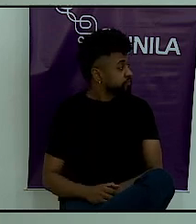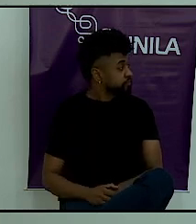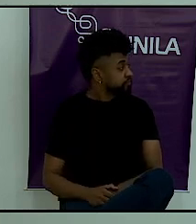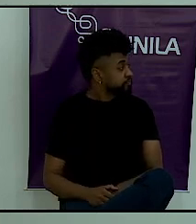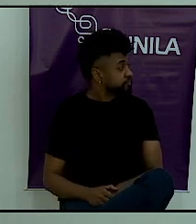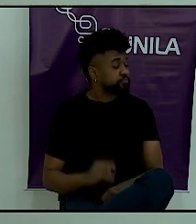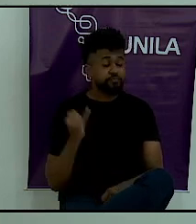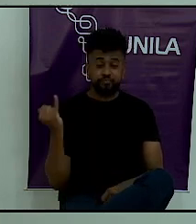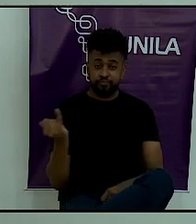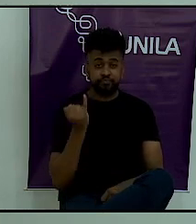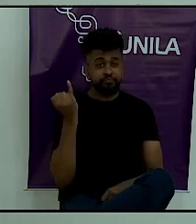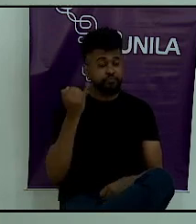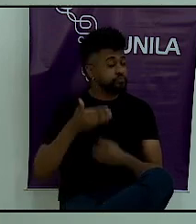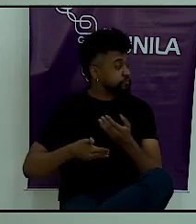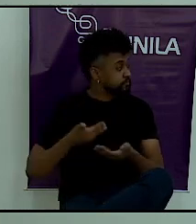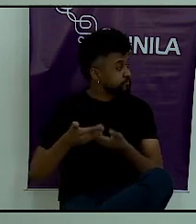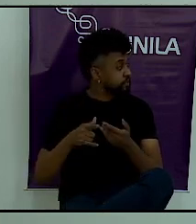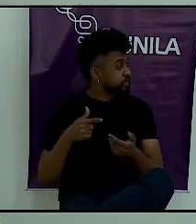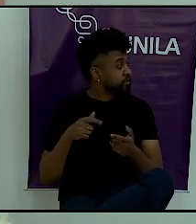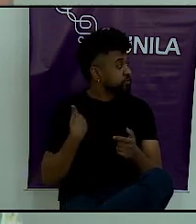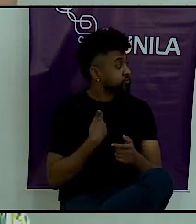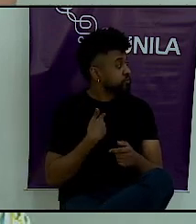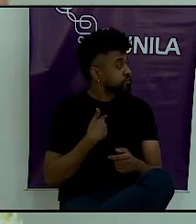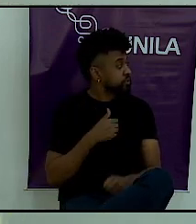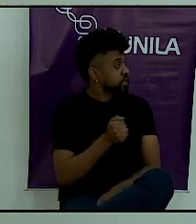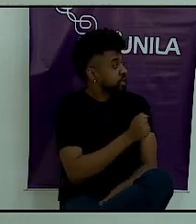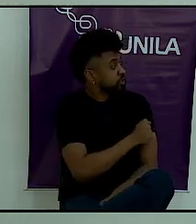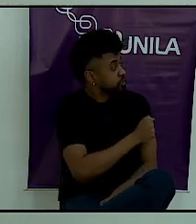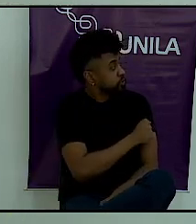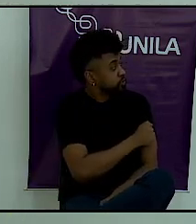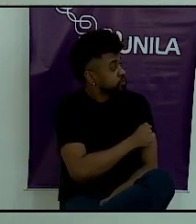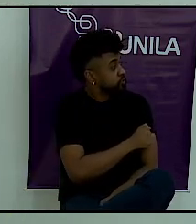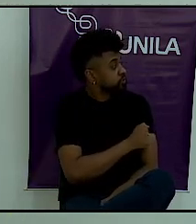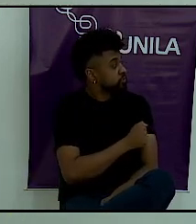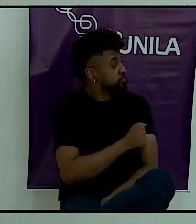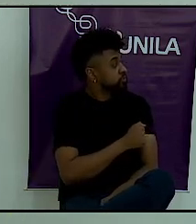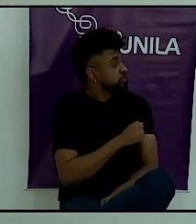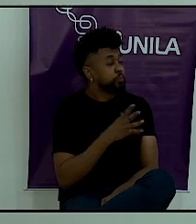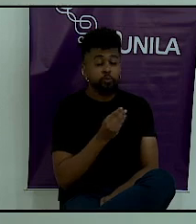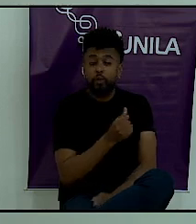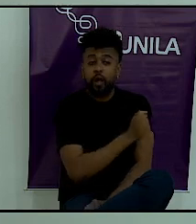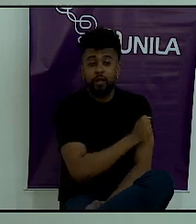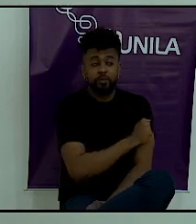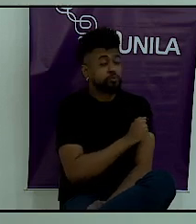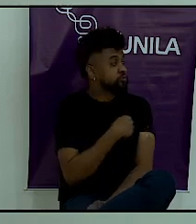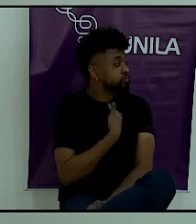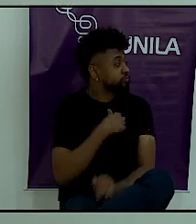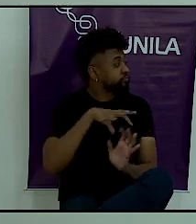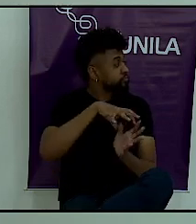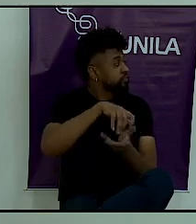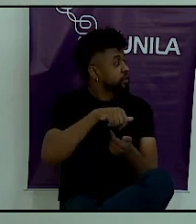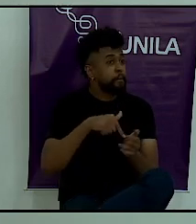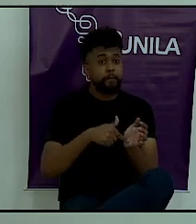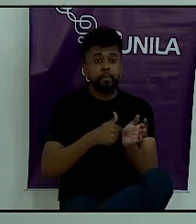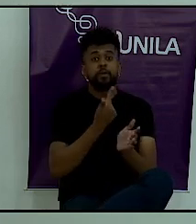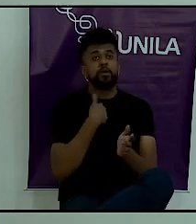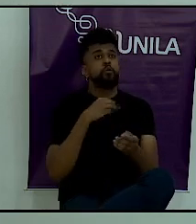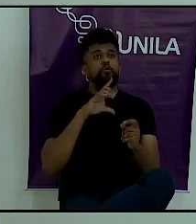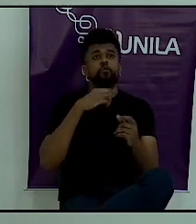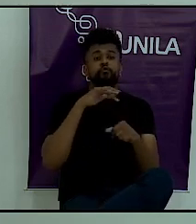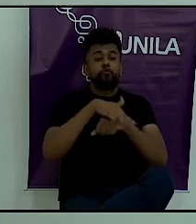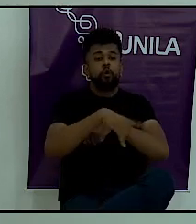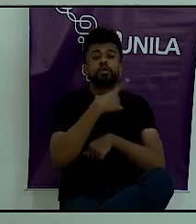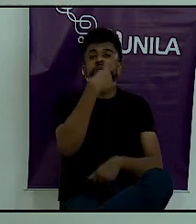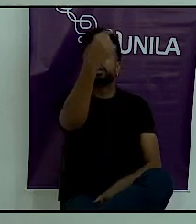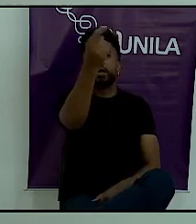a importância desse processo é tão grande para os nossos discentes que, assim, muitos dos nossos discentes estrangeiros falam: é a primeira vez que eu saio de Foz do